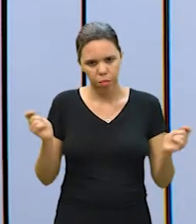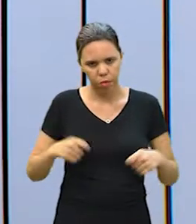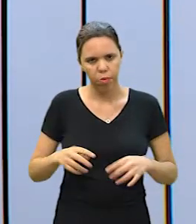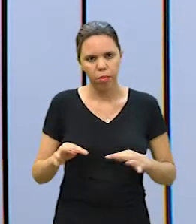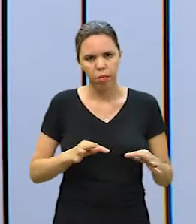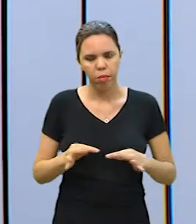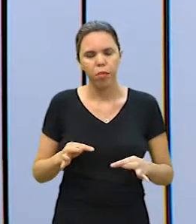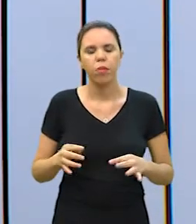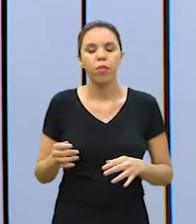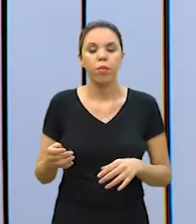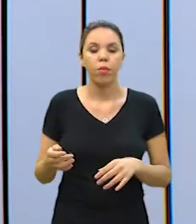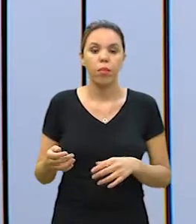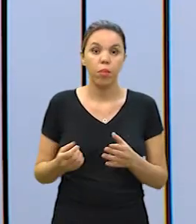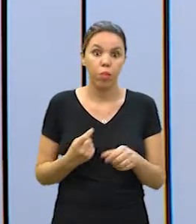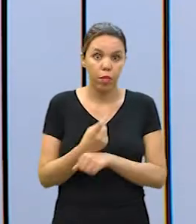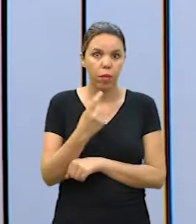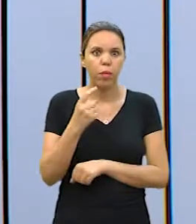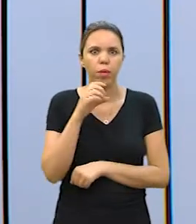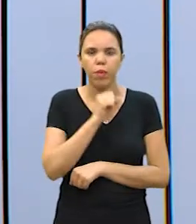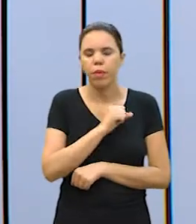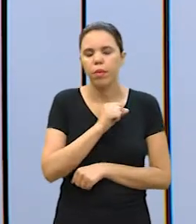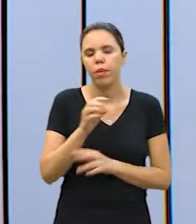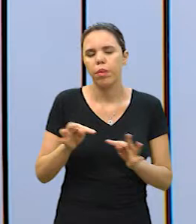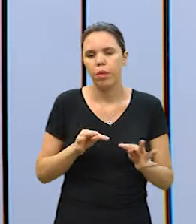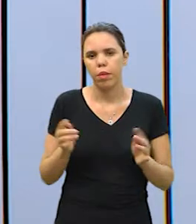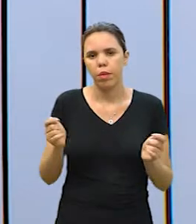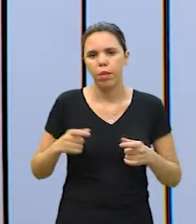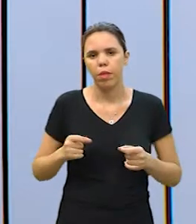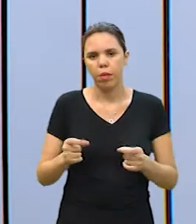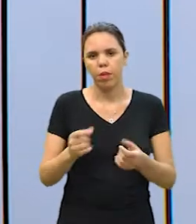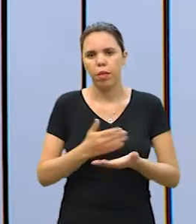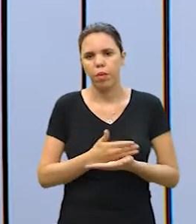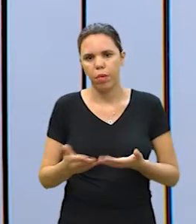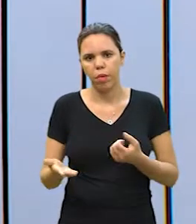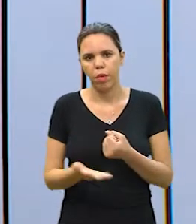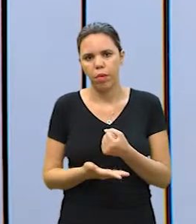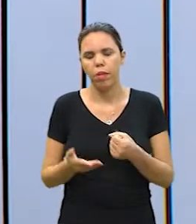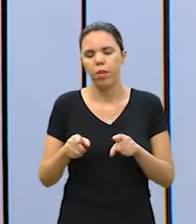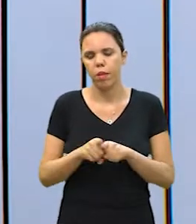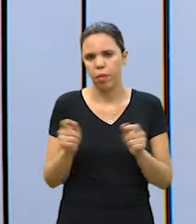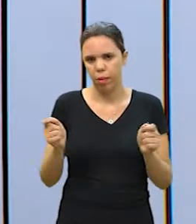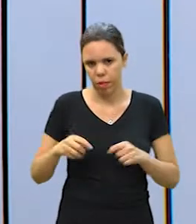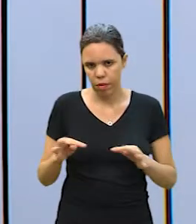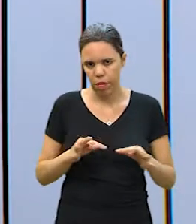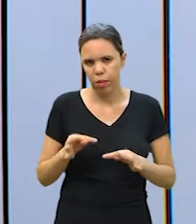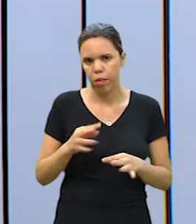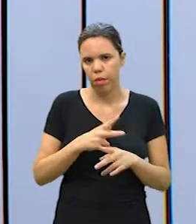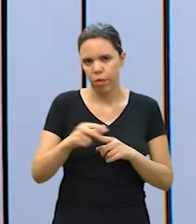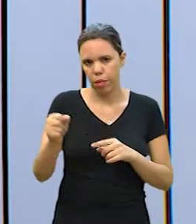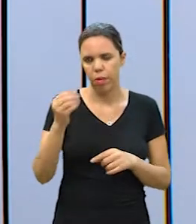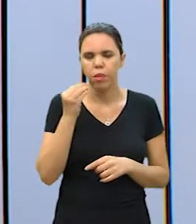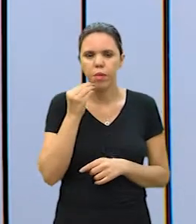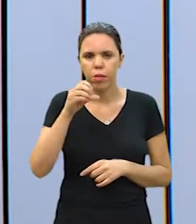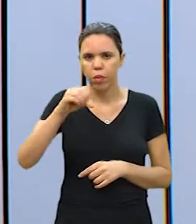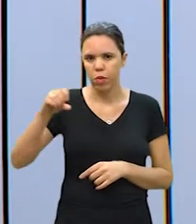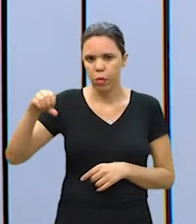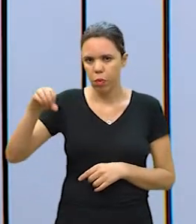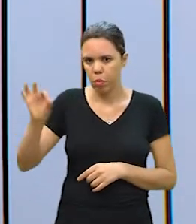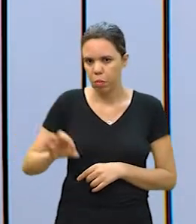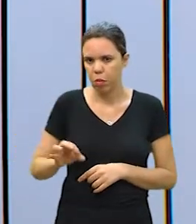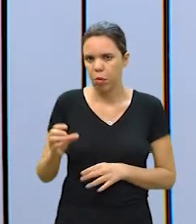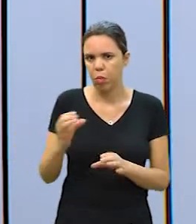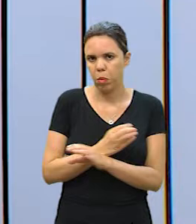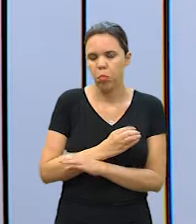tratamento precoce, o diagnóstico precoce, o diagnóstico do câncer de mama nos estágios iniciais, nós temos a chance de até